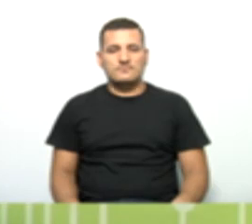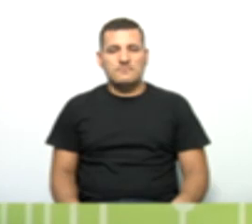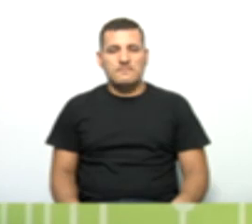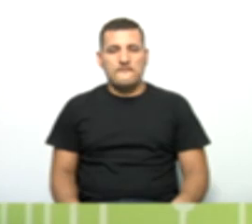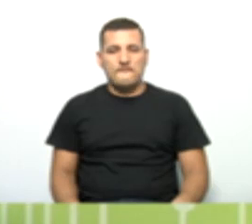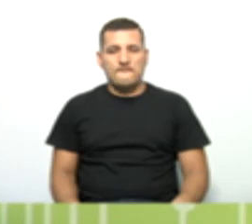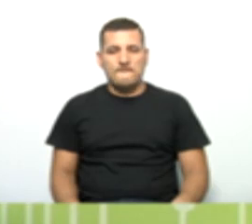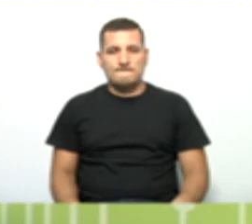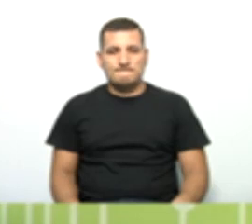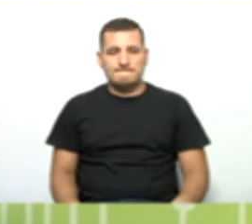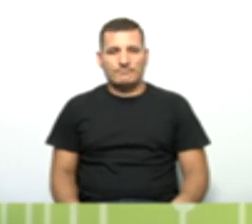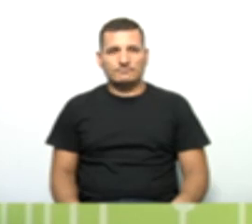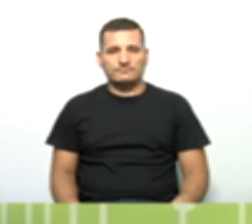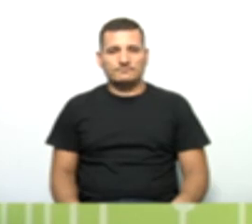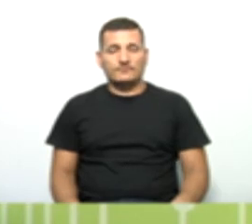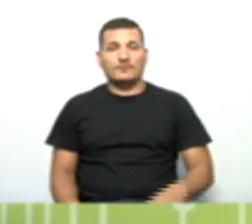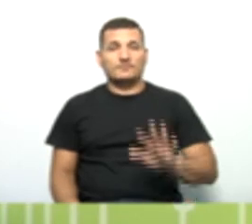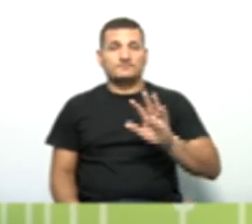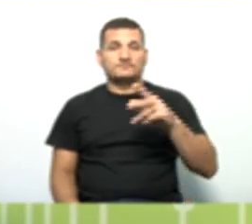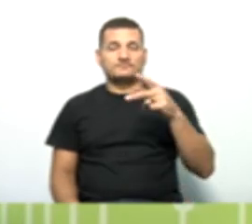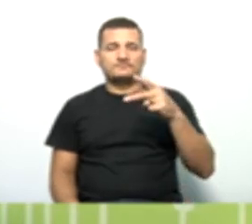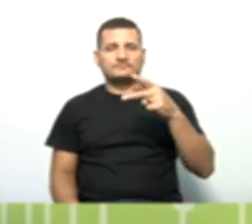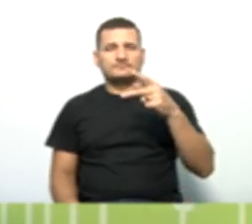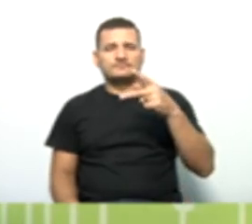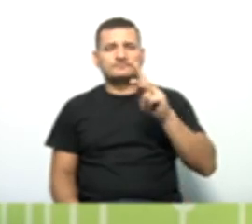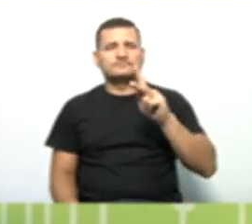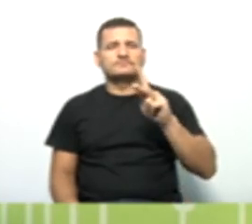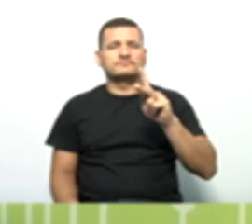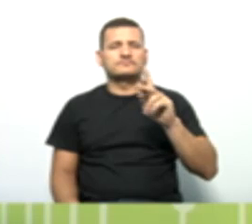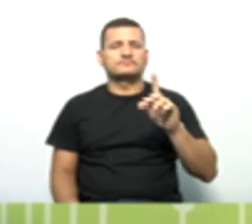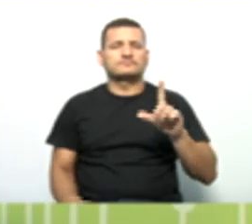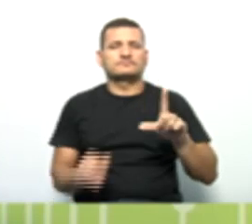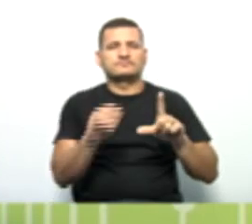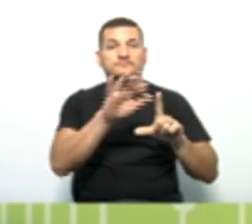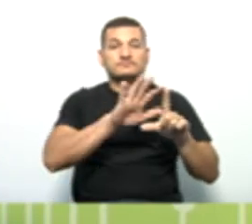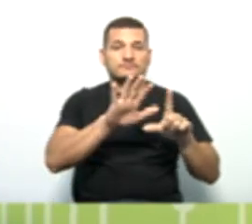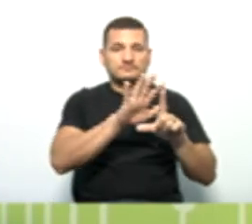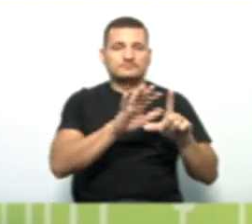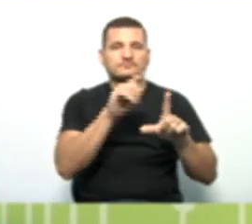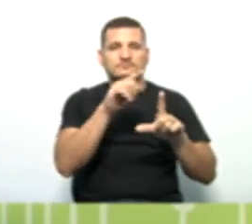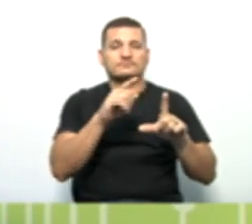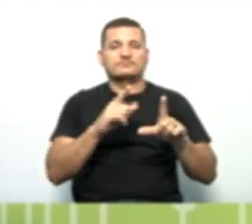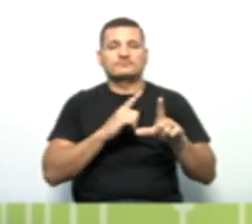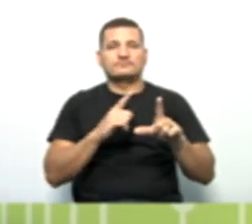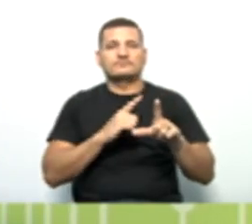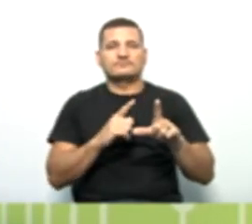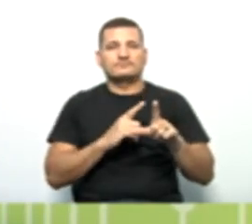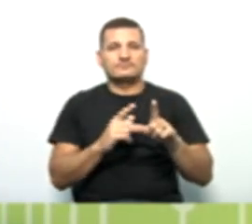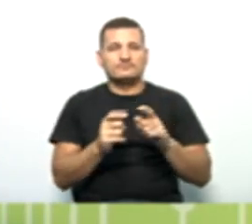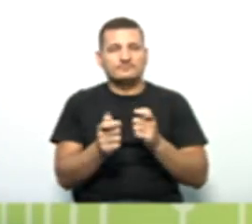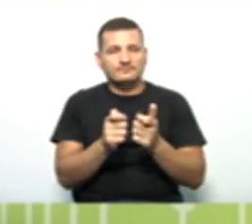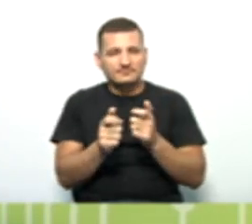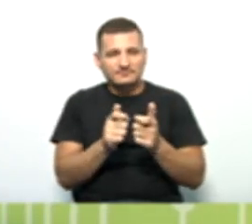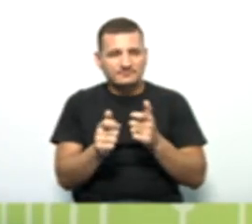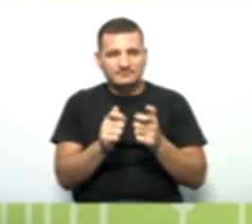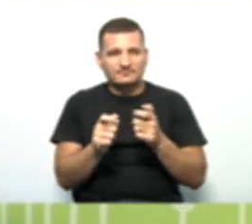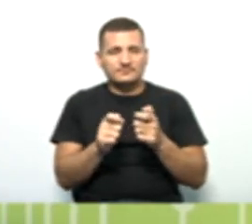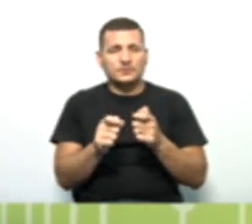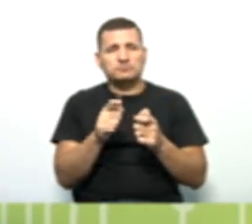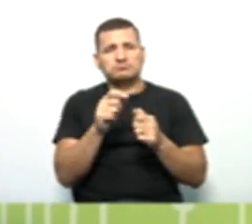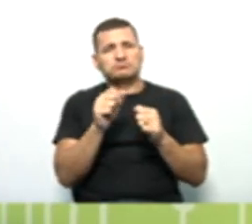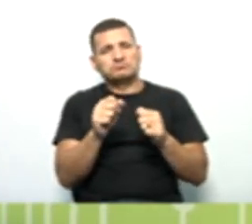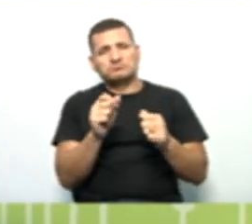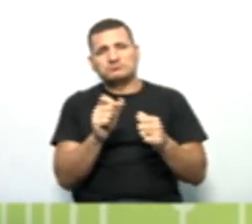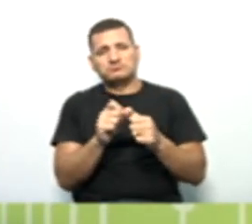Lá no seu portal, lá tem um joguinho que eu dei para vocês. Vocês podem fazer o que vocês quiserem com